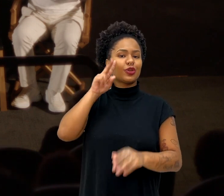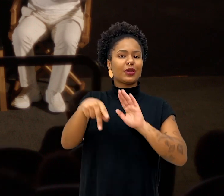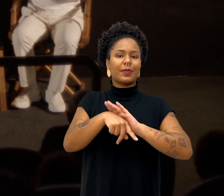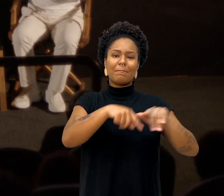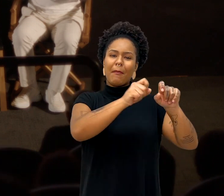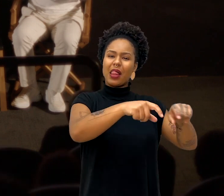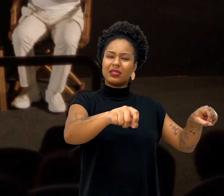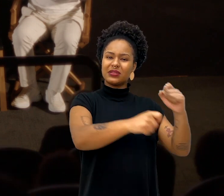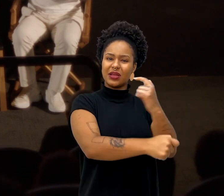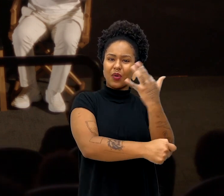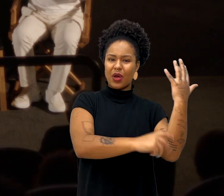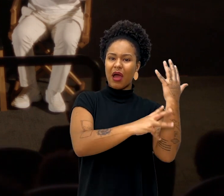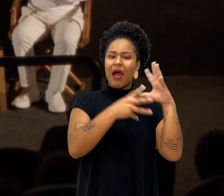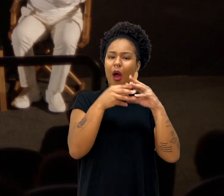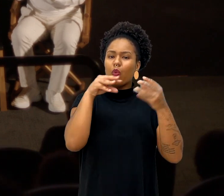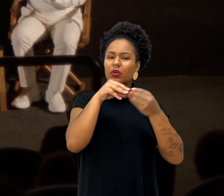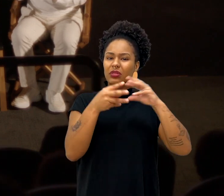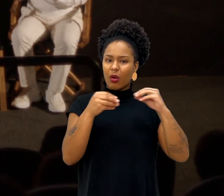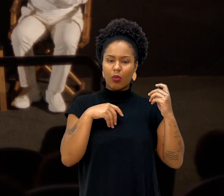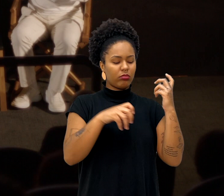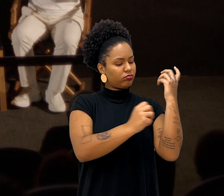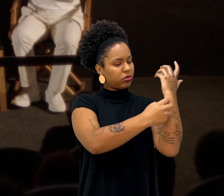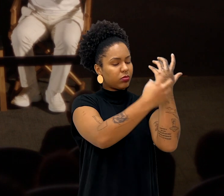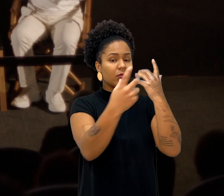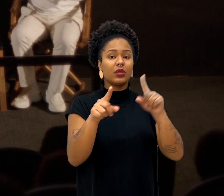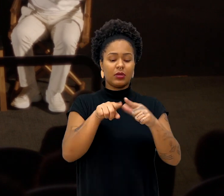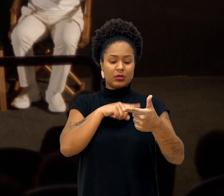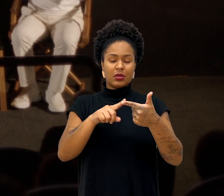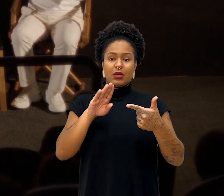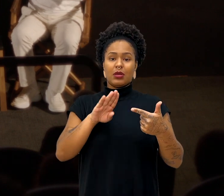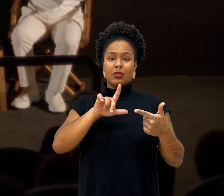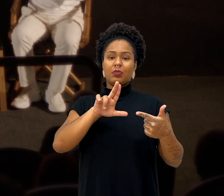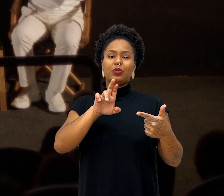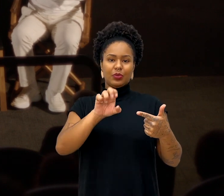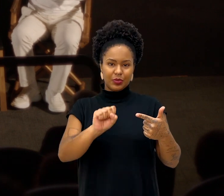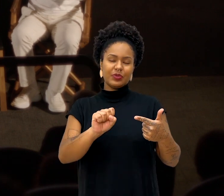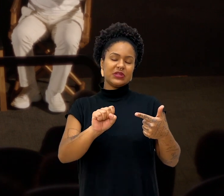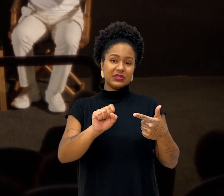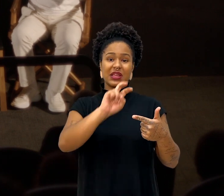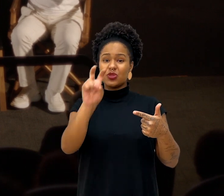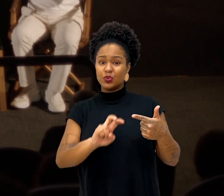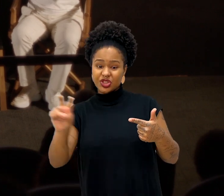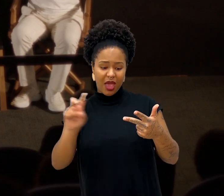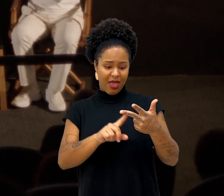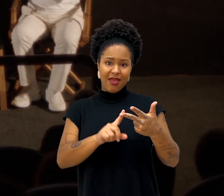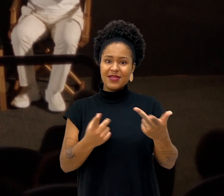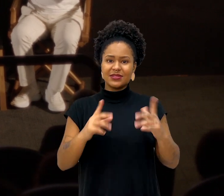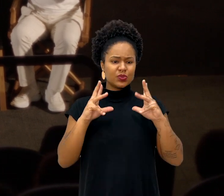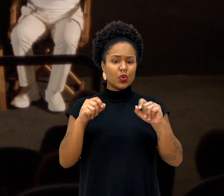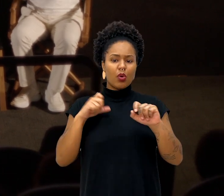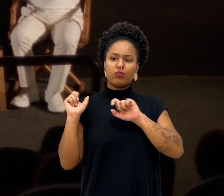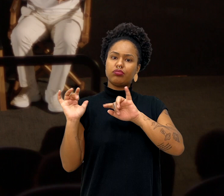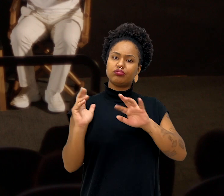saiu, basicamente, é uma memória de uma história da plantation, do algodão, do